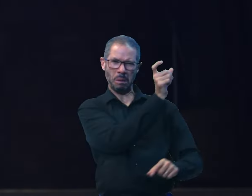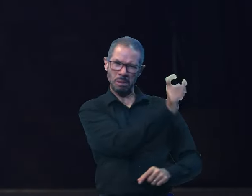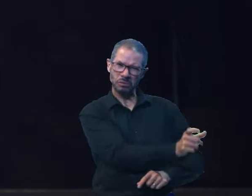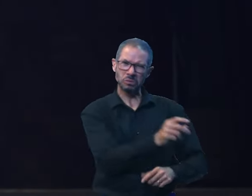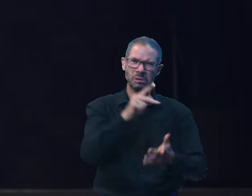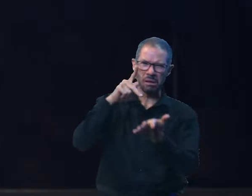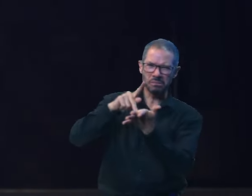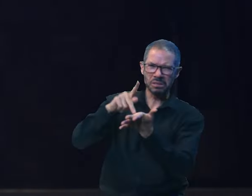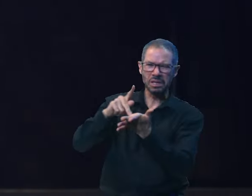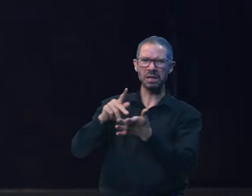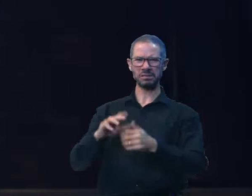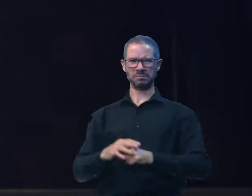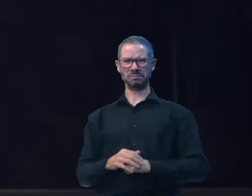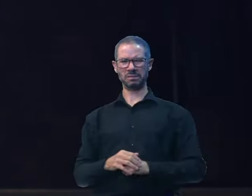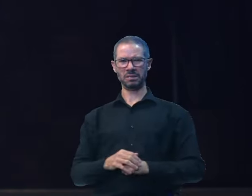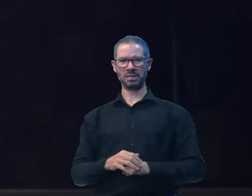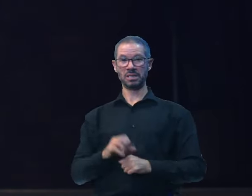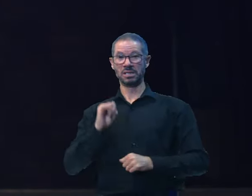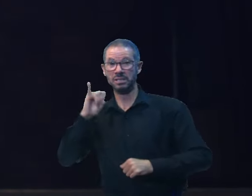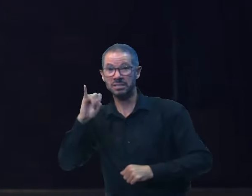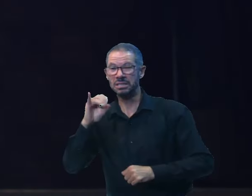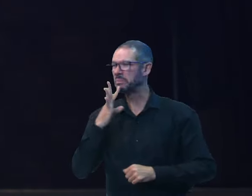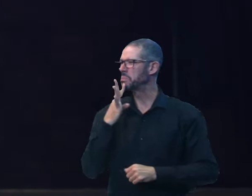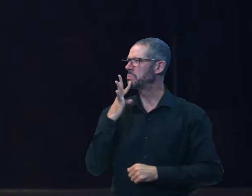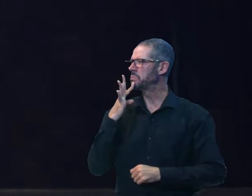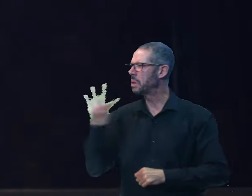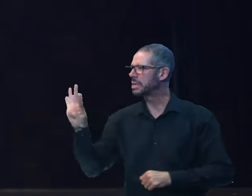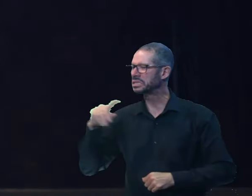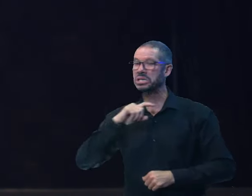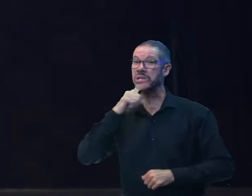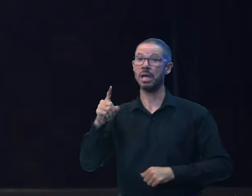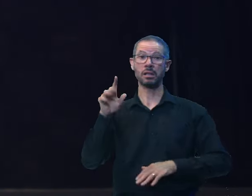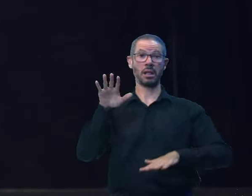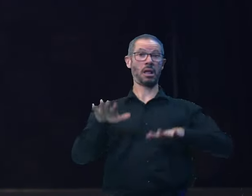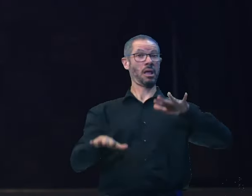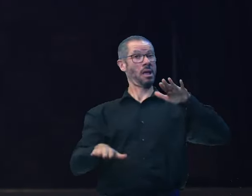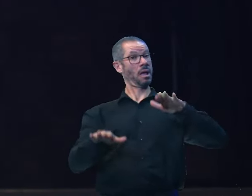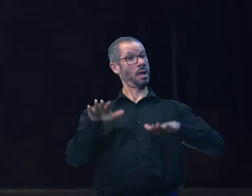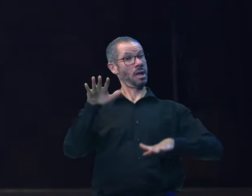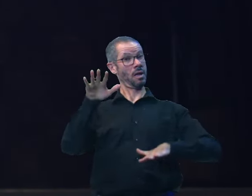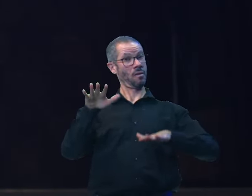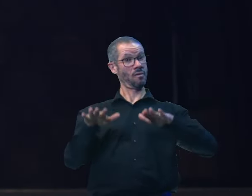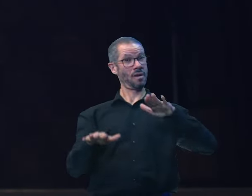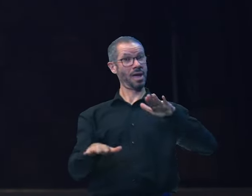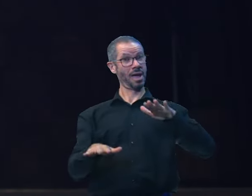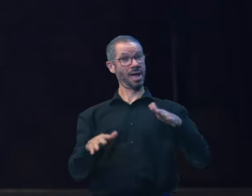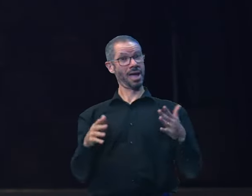É verdade. E se você não conhece ninguém chato, talvez...